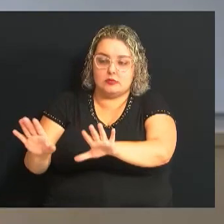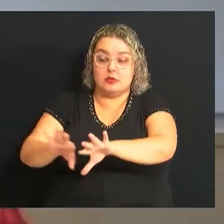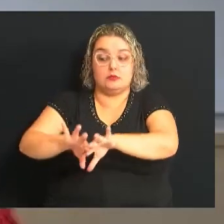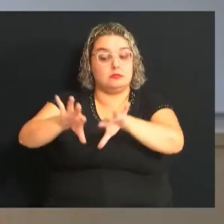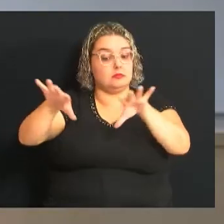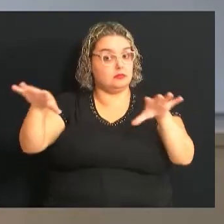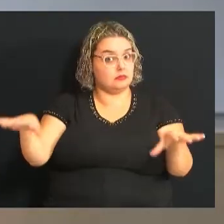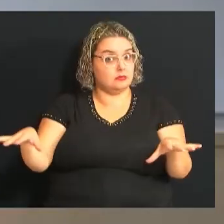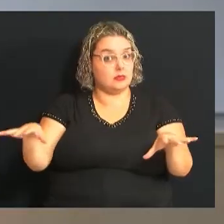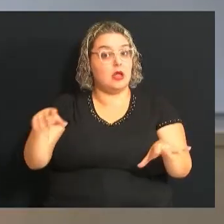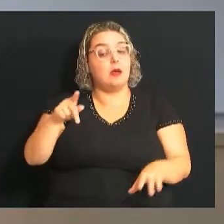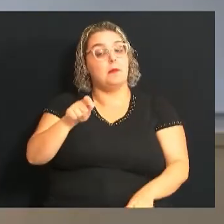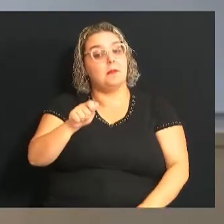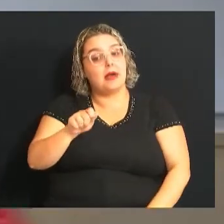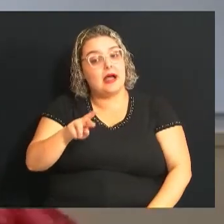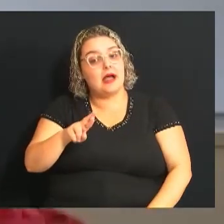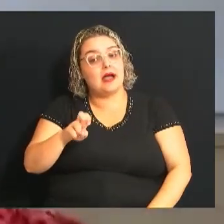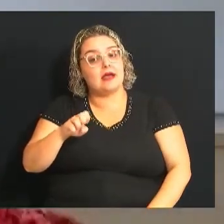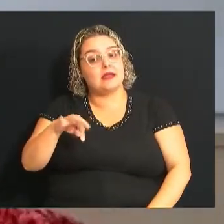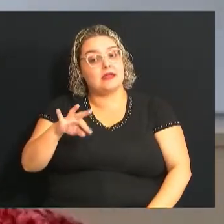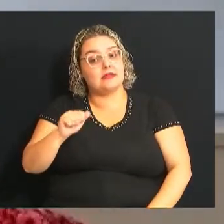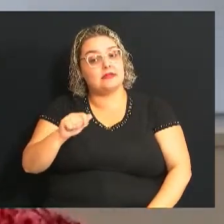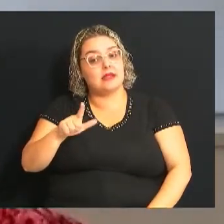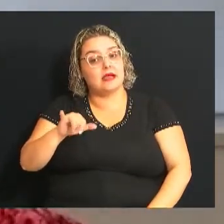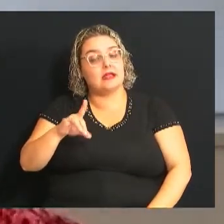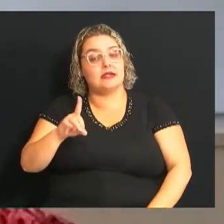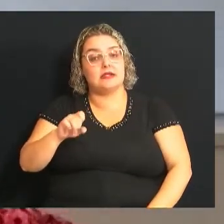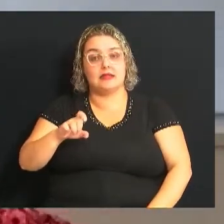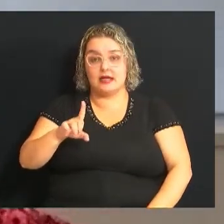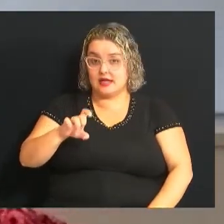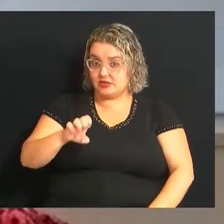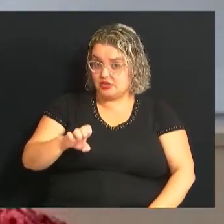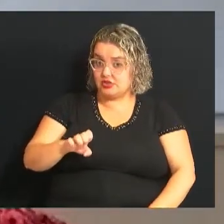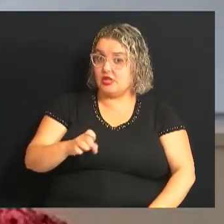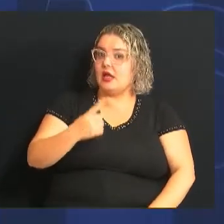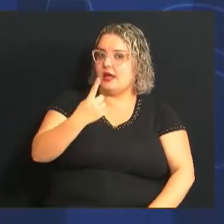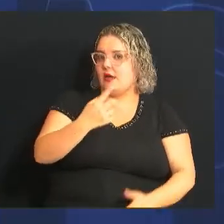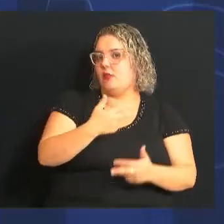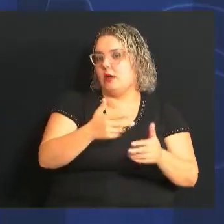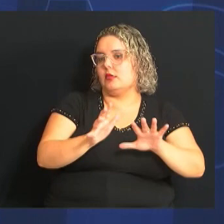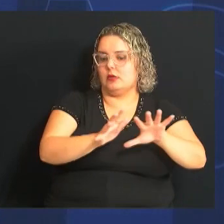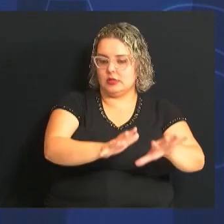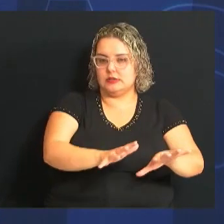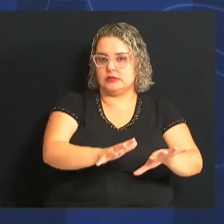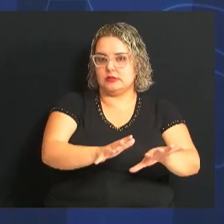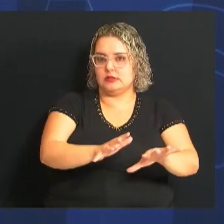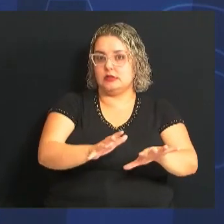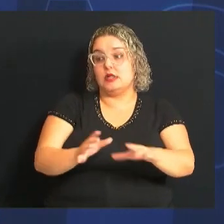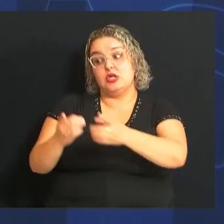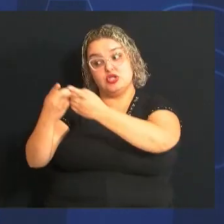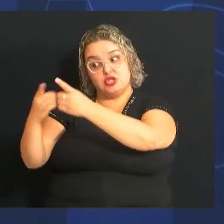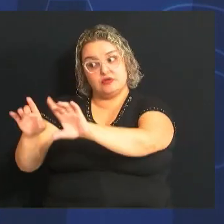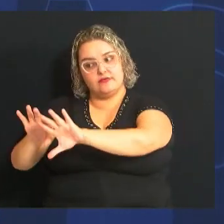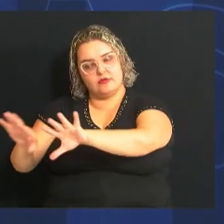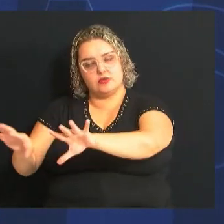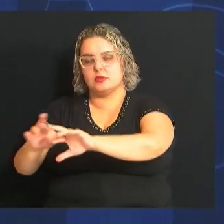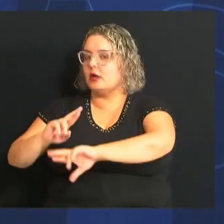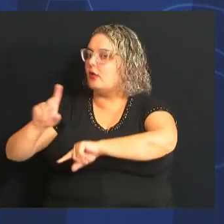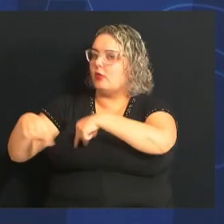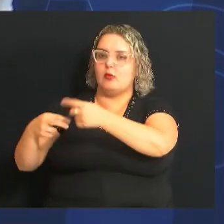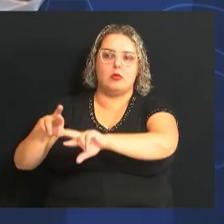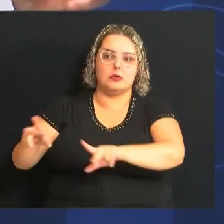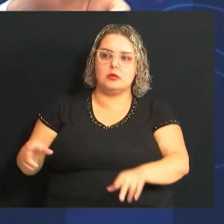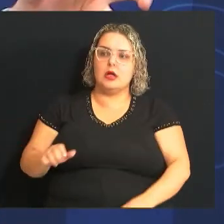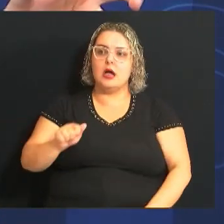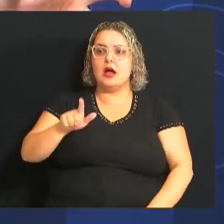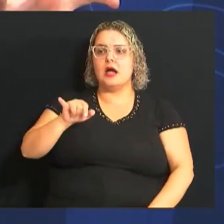ficar fora da resolução das questões conjugais. Na minha abertura eu falei o termo alienação parental.